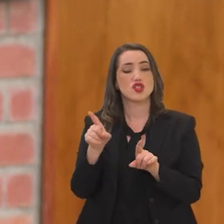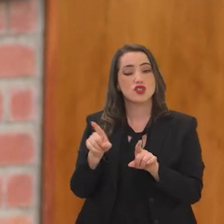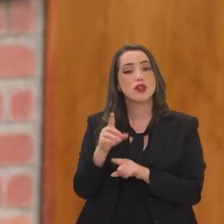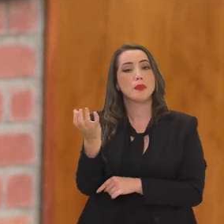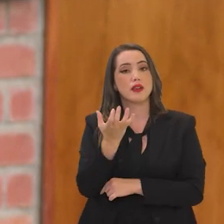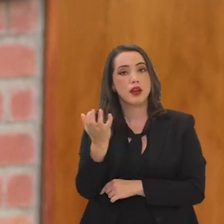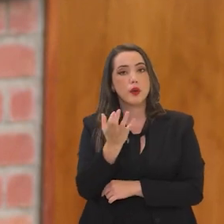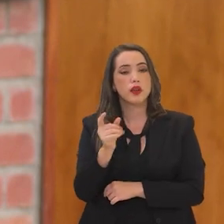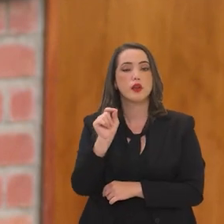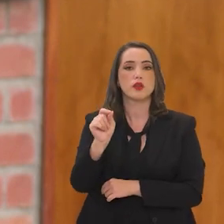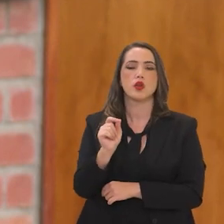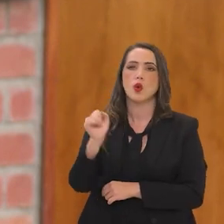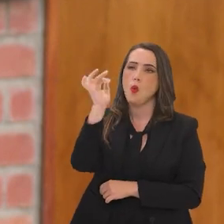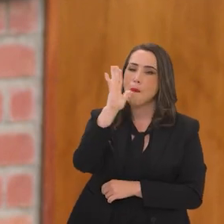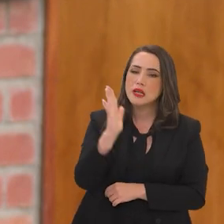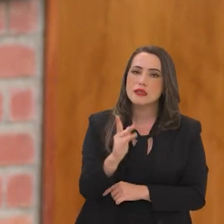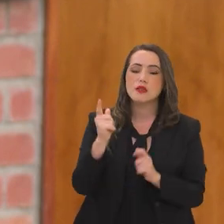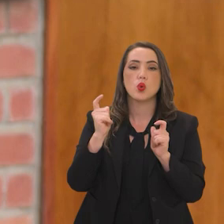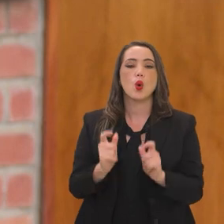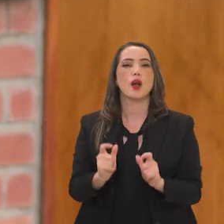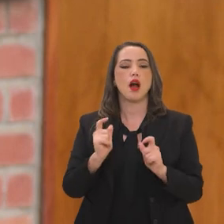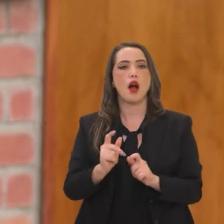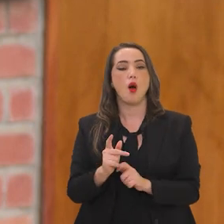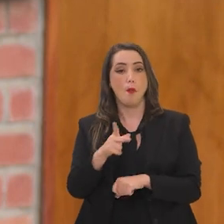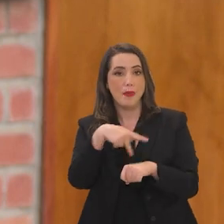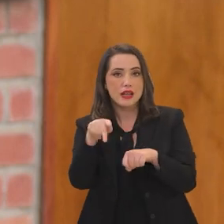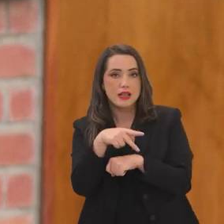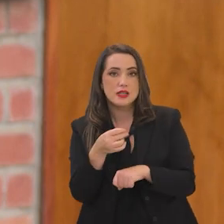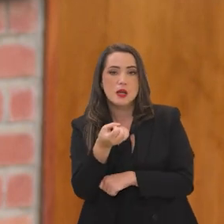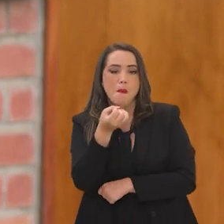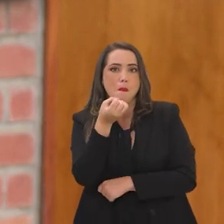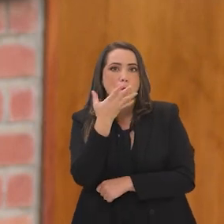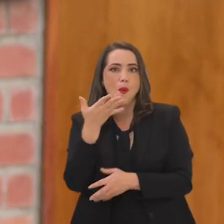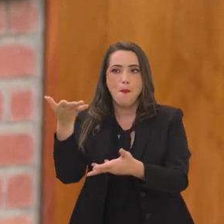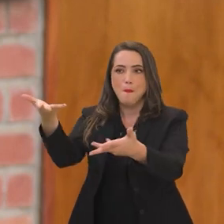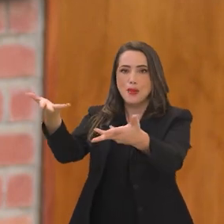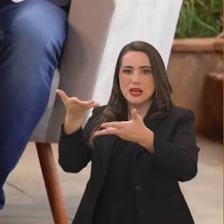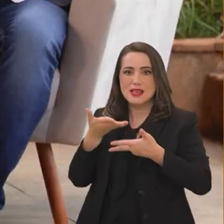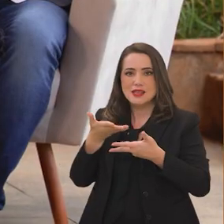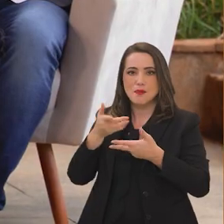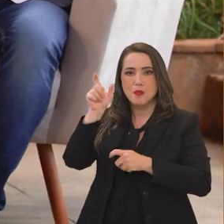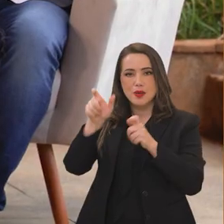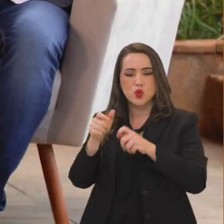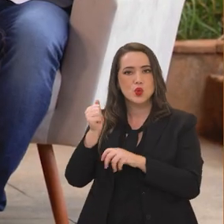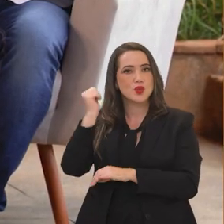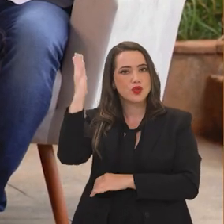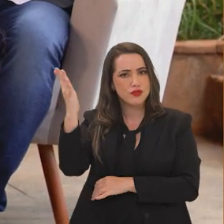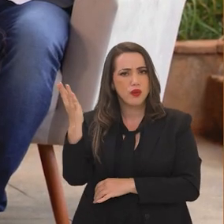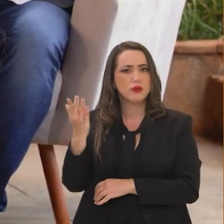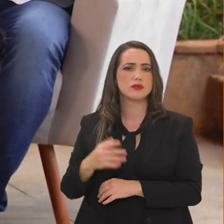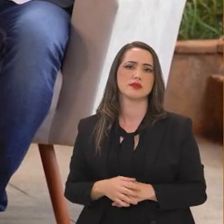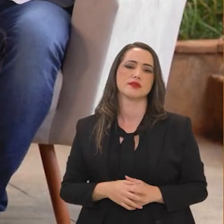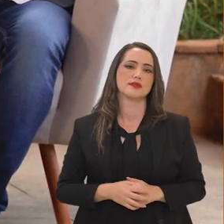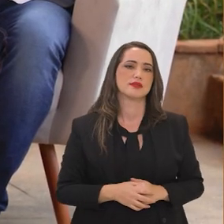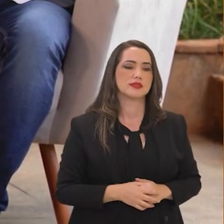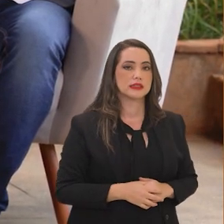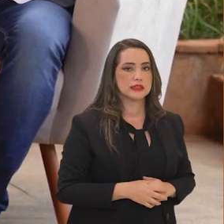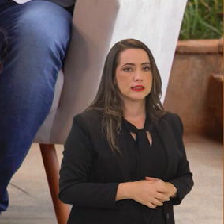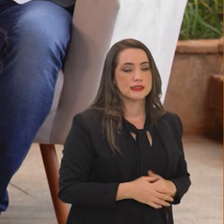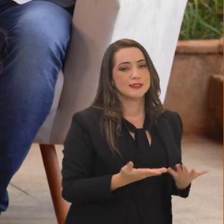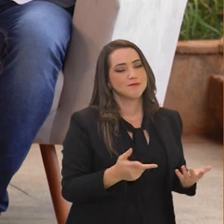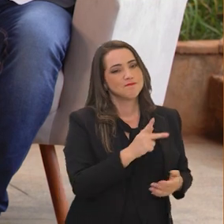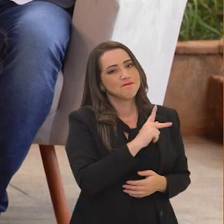do reverso é fazer o Brasil um país que seja atrativo para receber recursos humanos do exterior